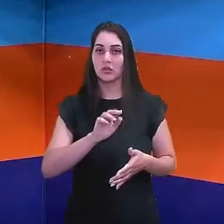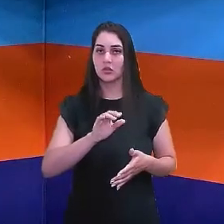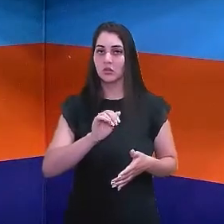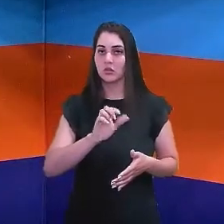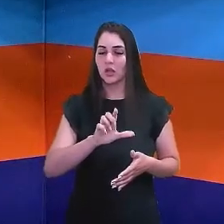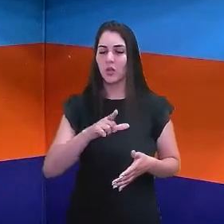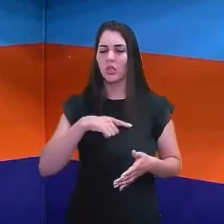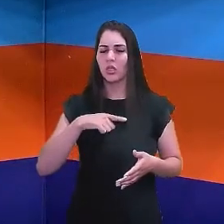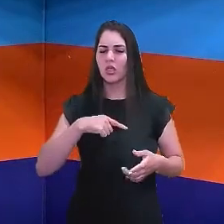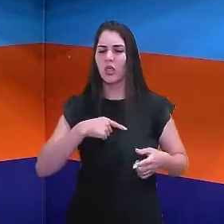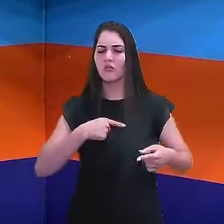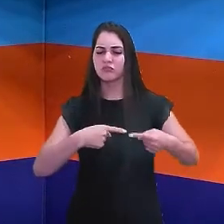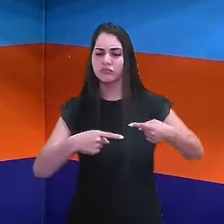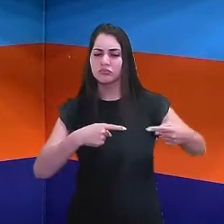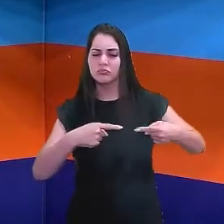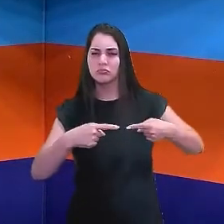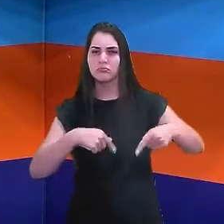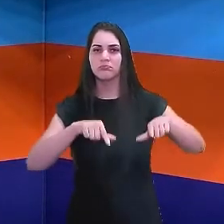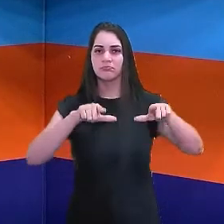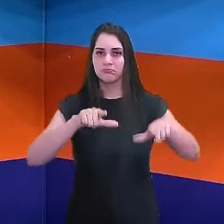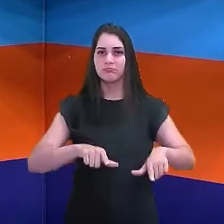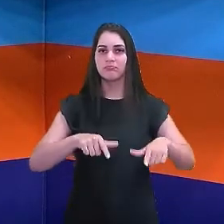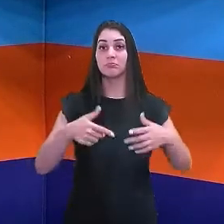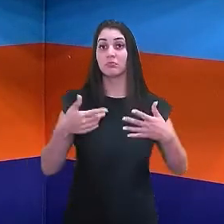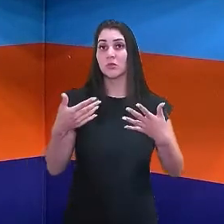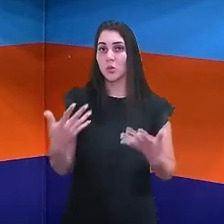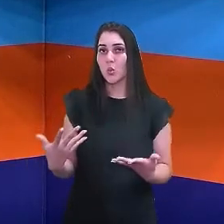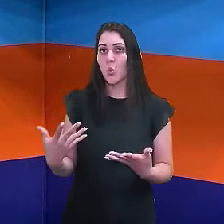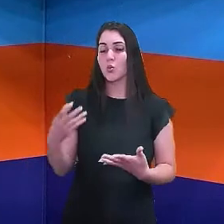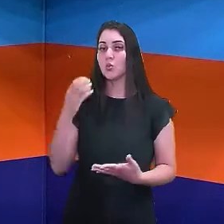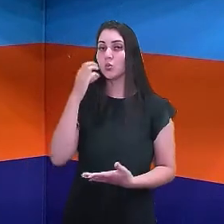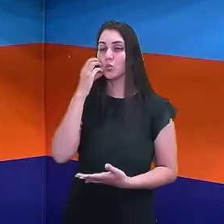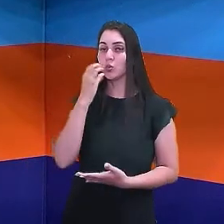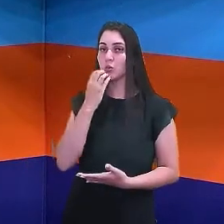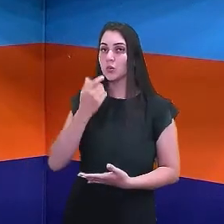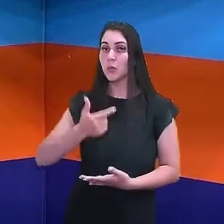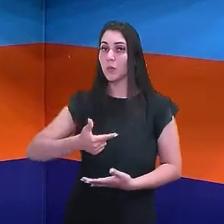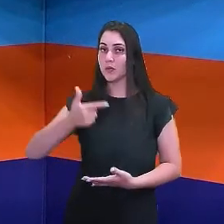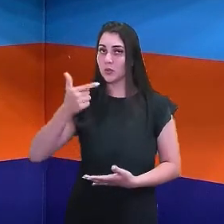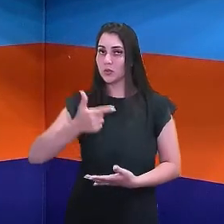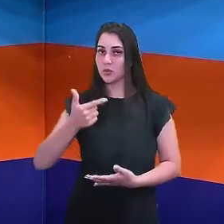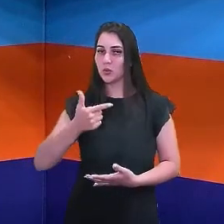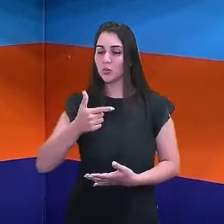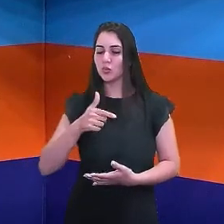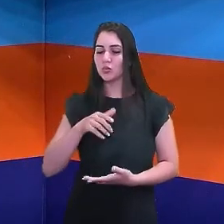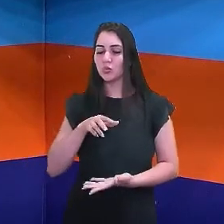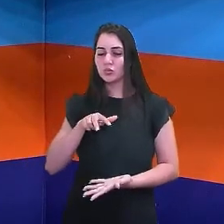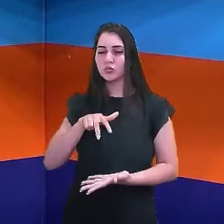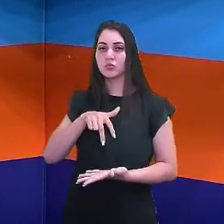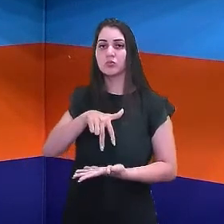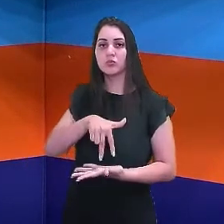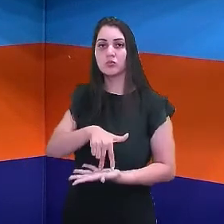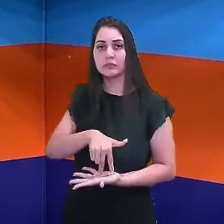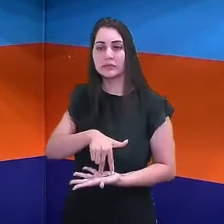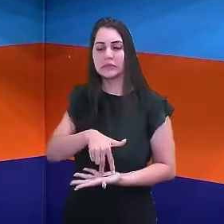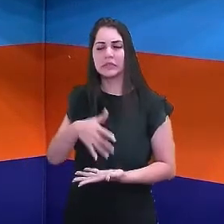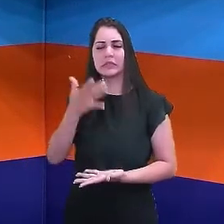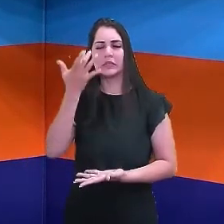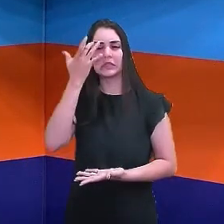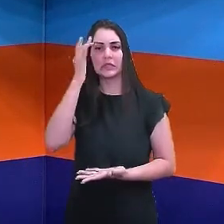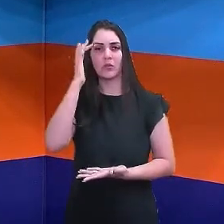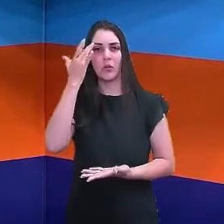o território. Então, quando o Dom Pedro II assume, eu acho que